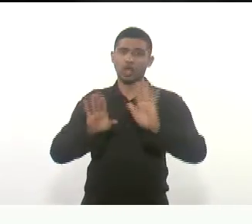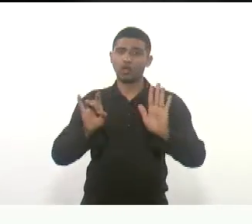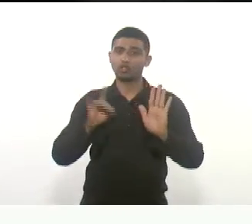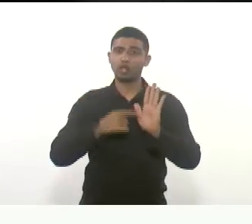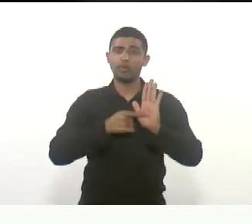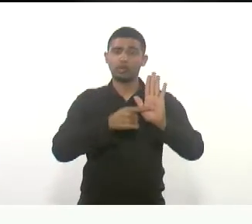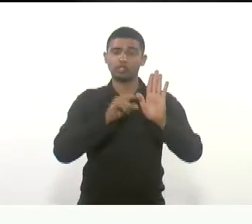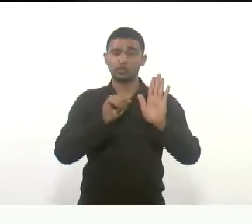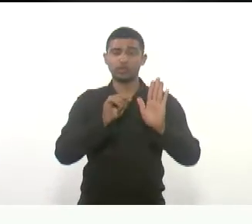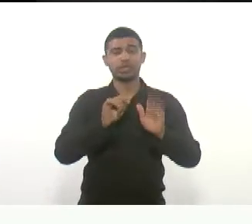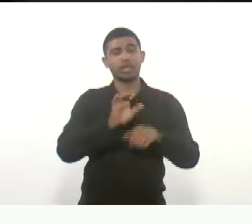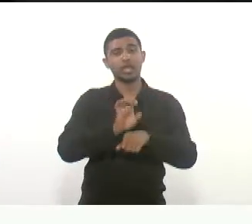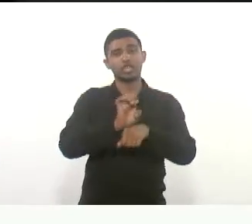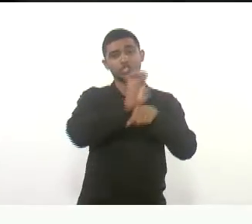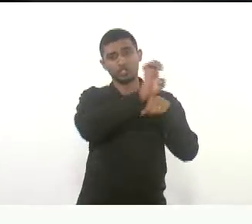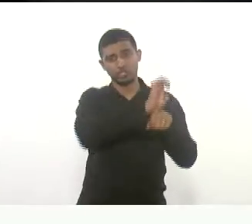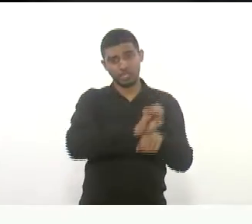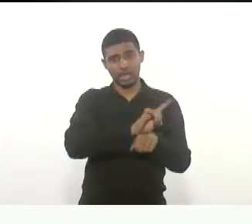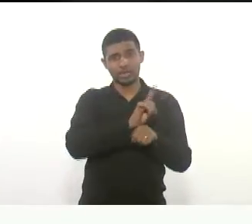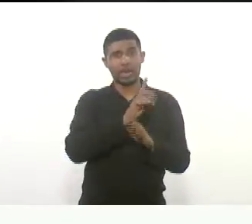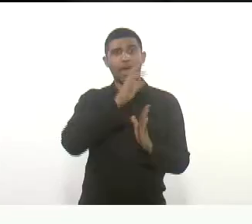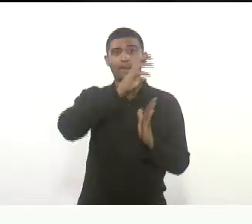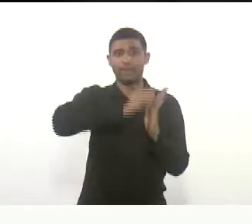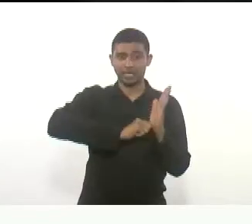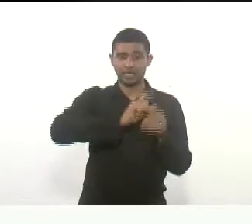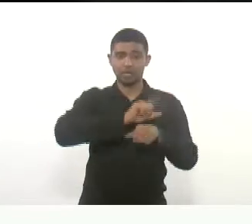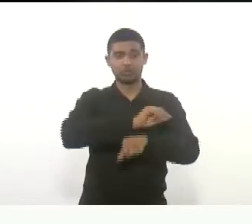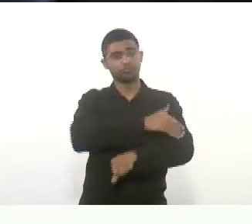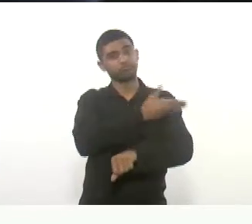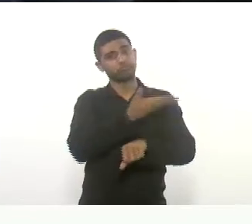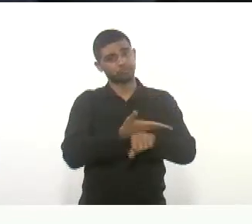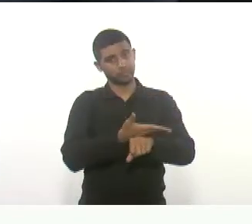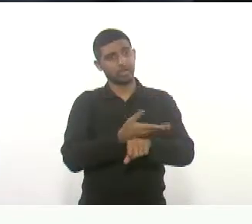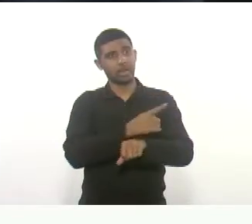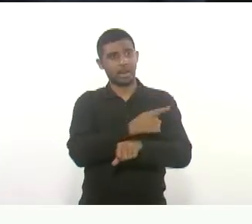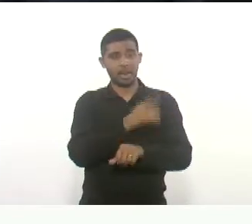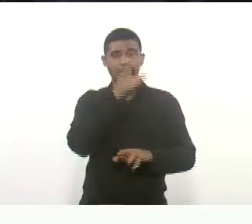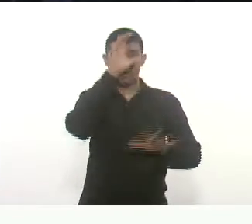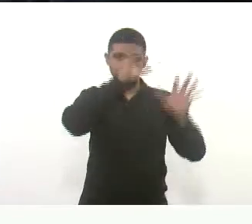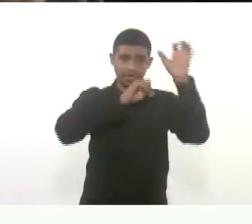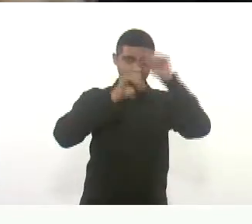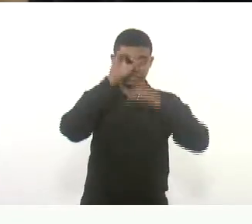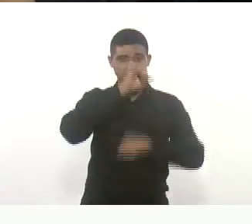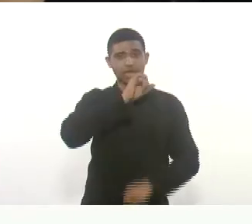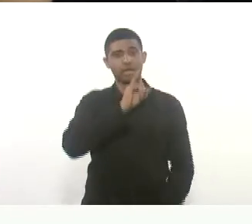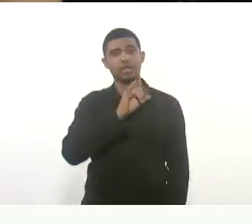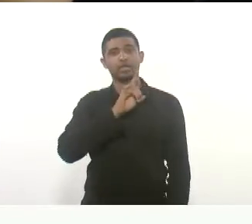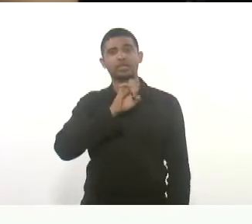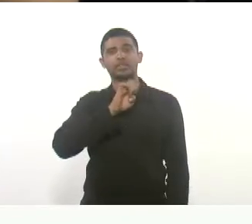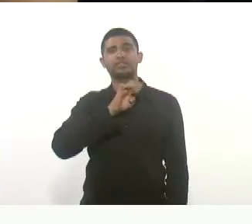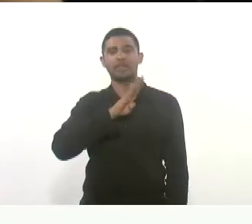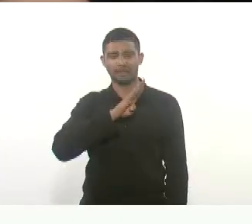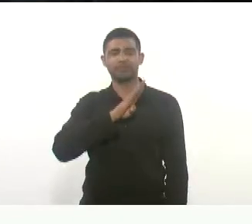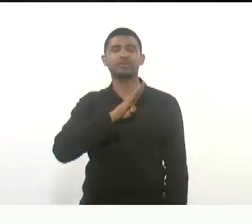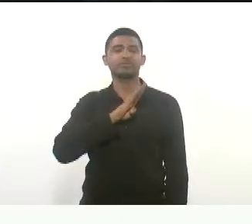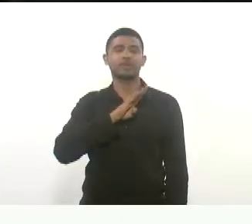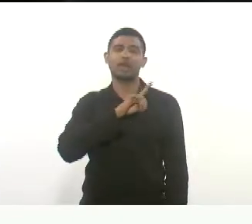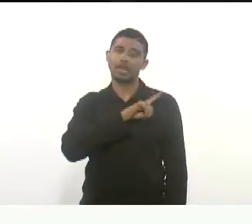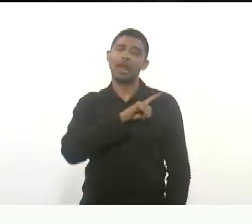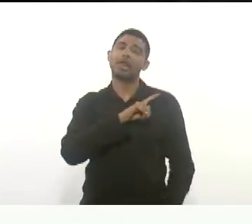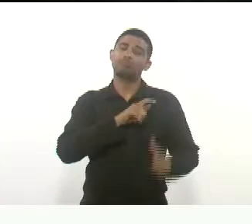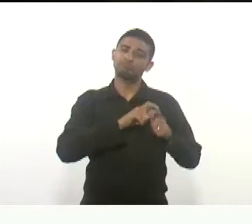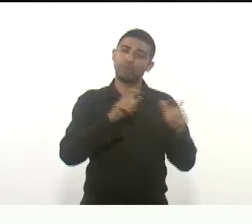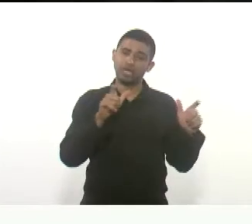nos estados que têm maior matrícula em tempo integral, a aprendizagem, o IDEB, tende a ser